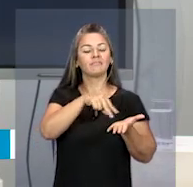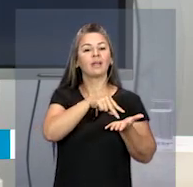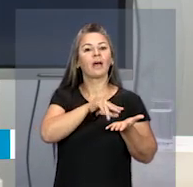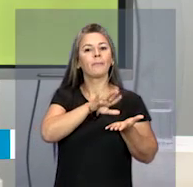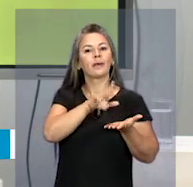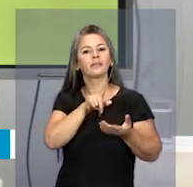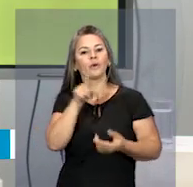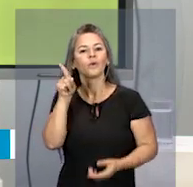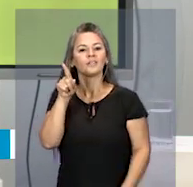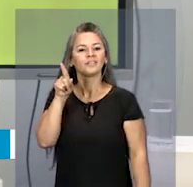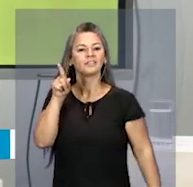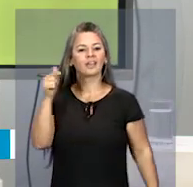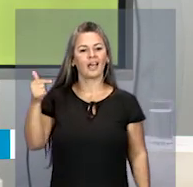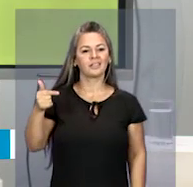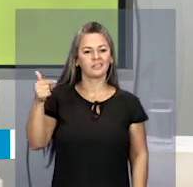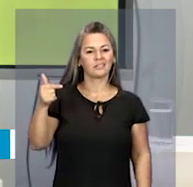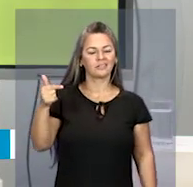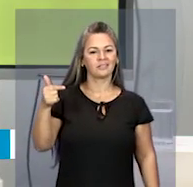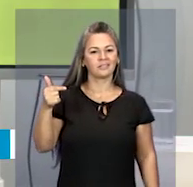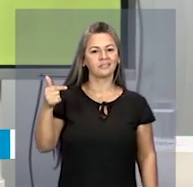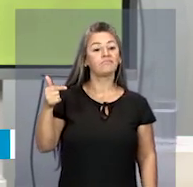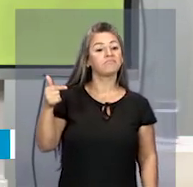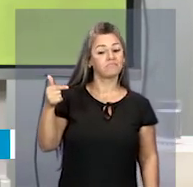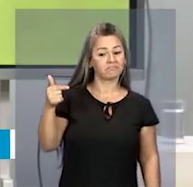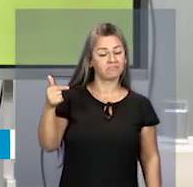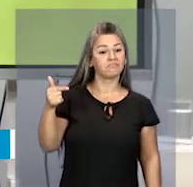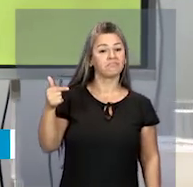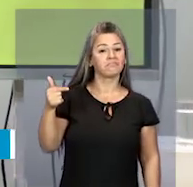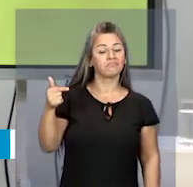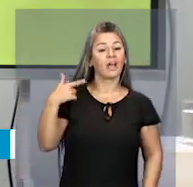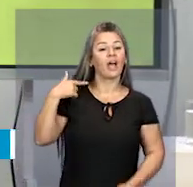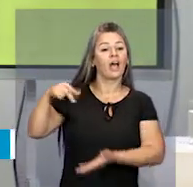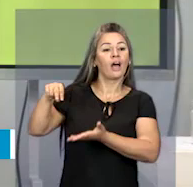dança aqui, que é a segunda, a foto 2, ela mostra o